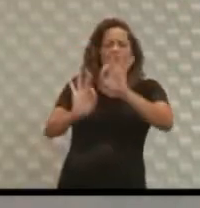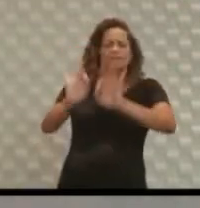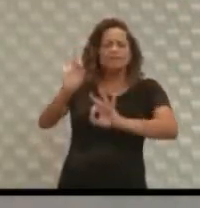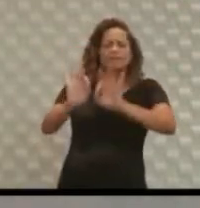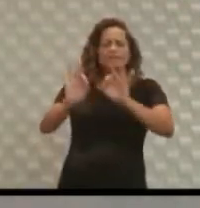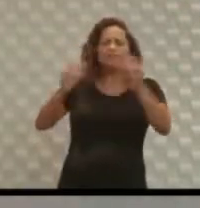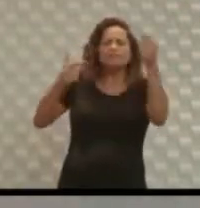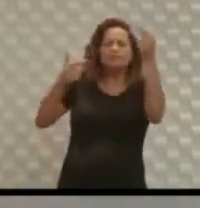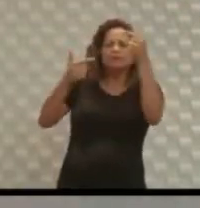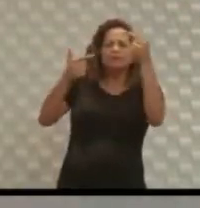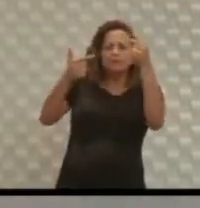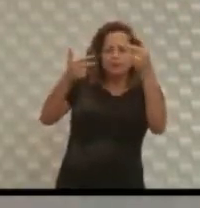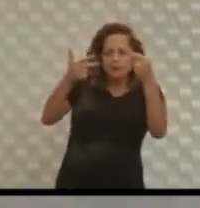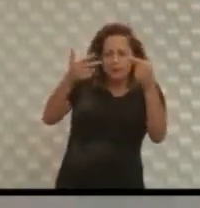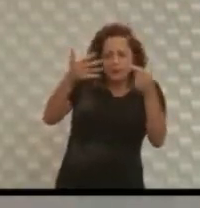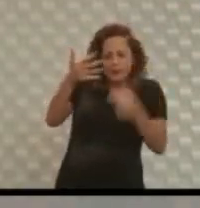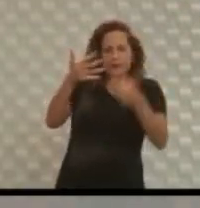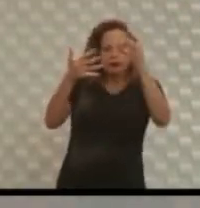Amém?